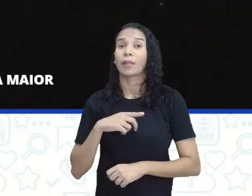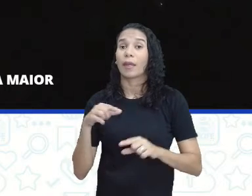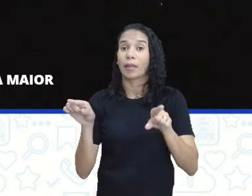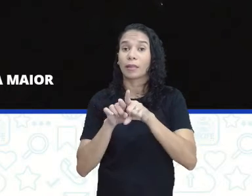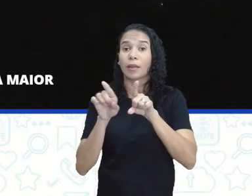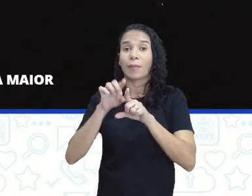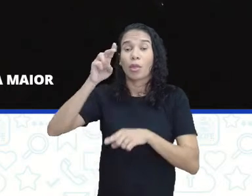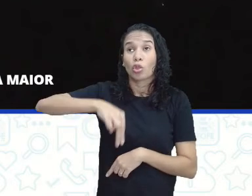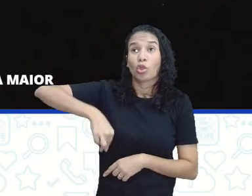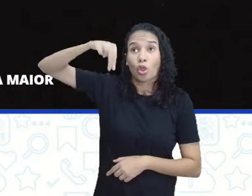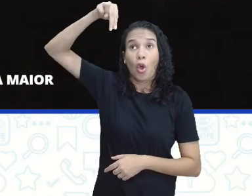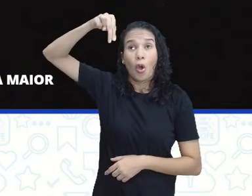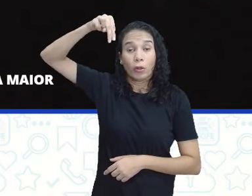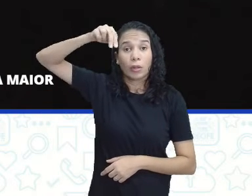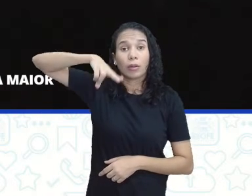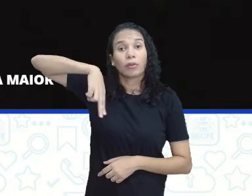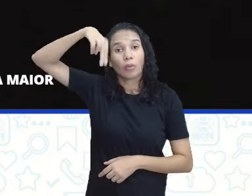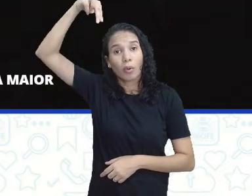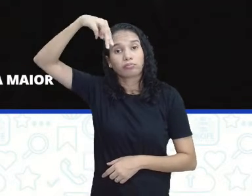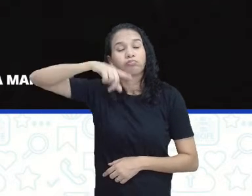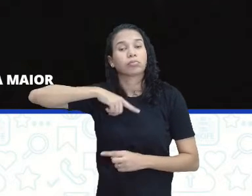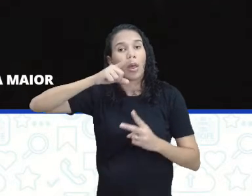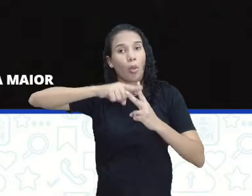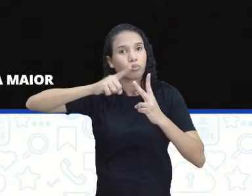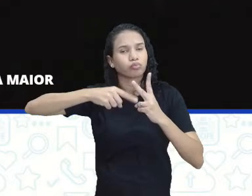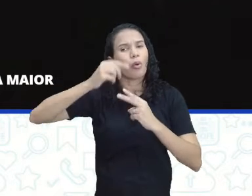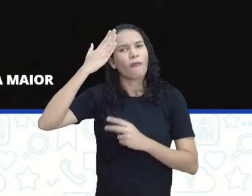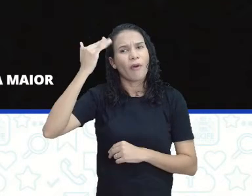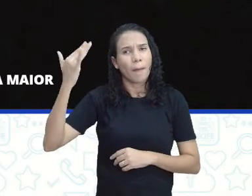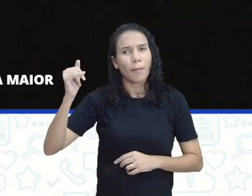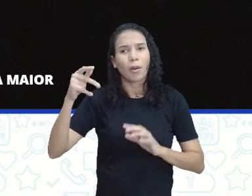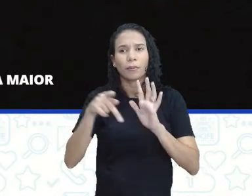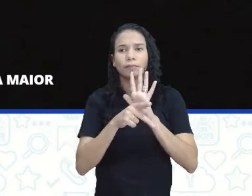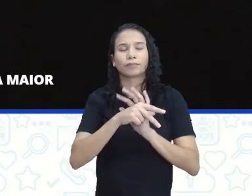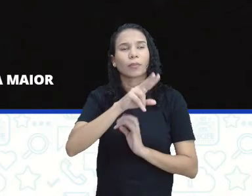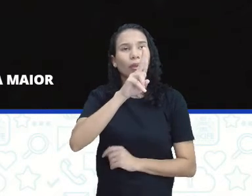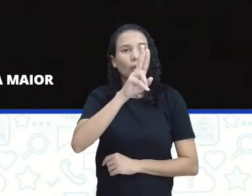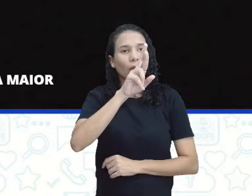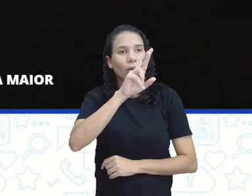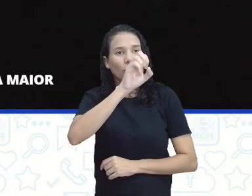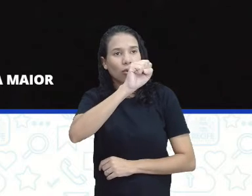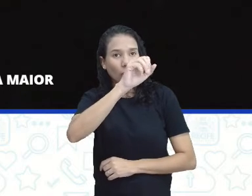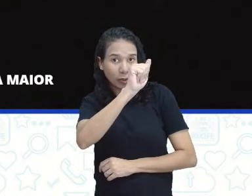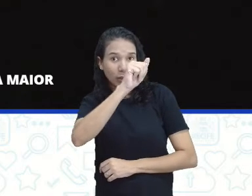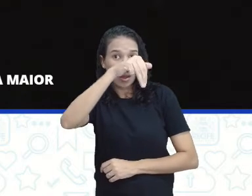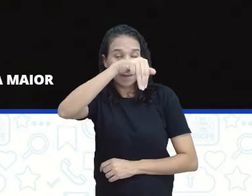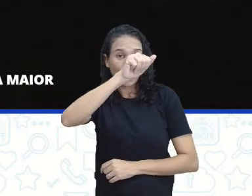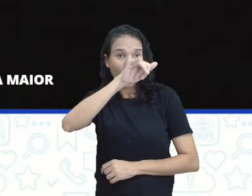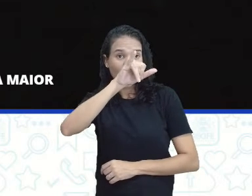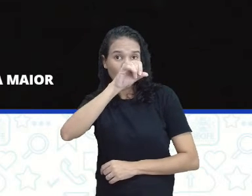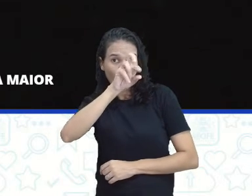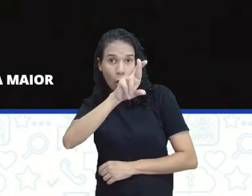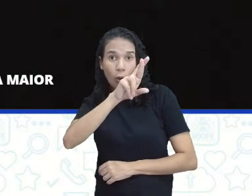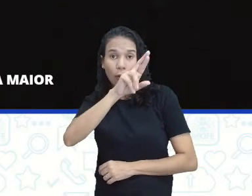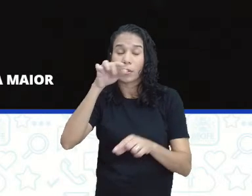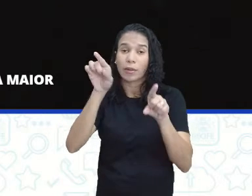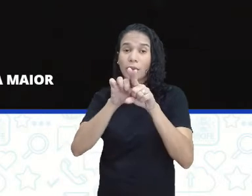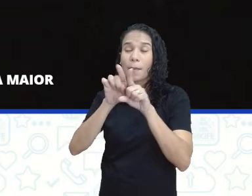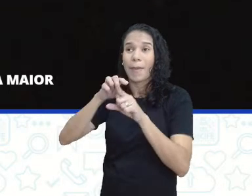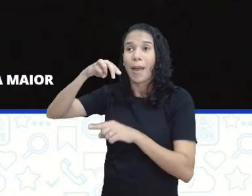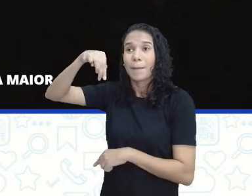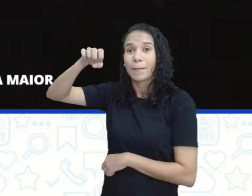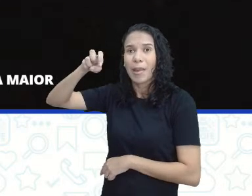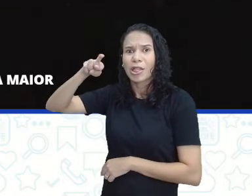do hemisfério norte, nós temos 2 constelações muito famosas, a Ursa Maior e a Ursa Menor. Por quê? Porque forma